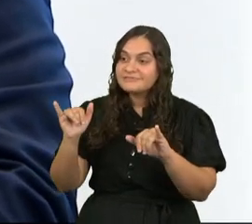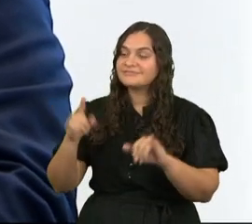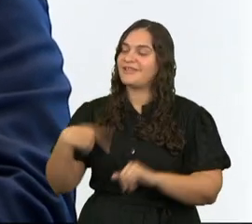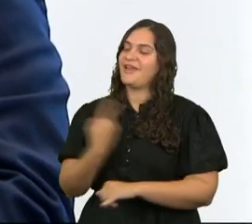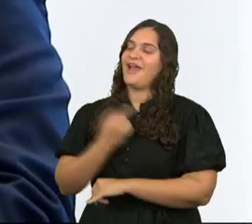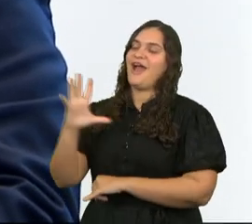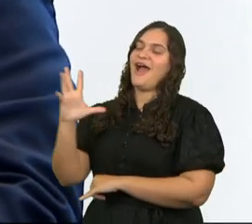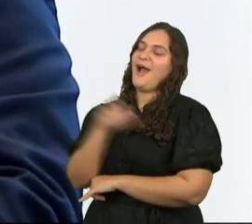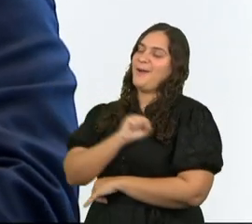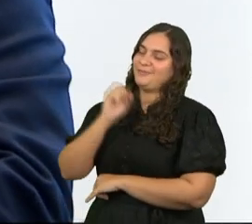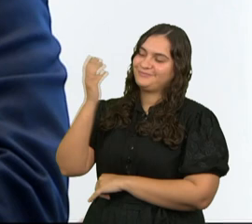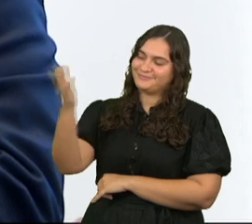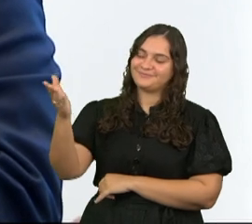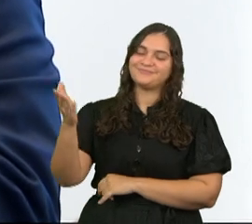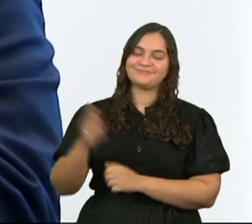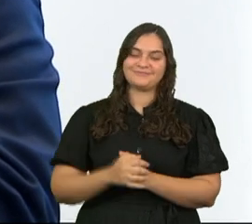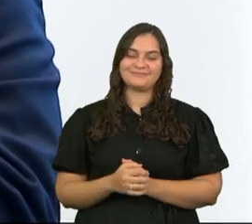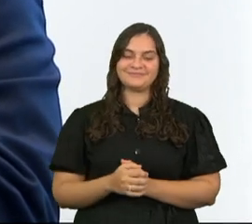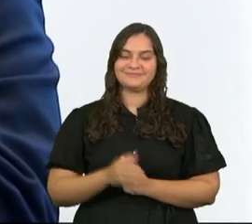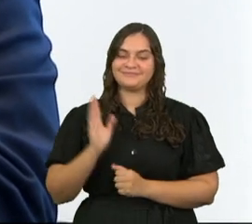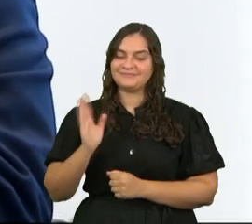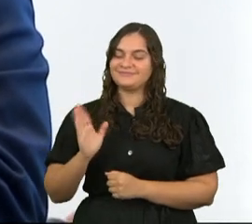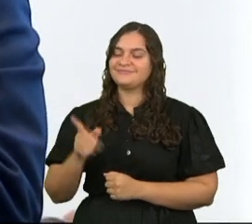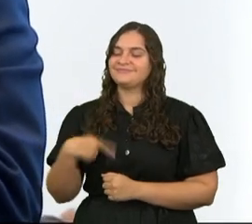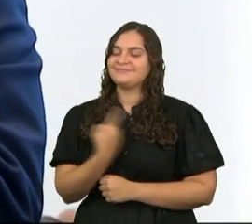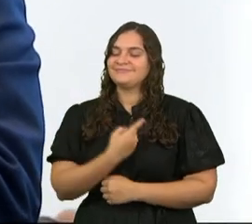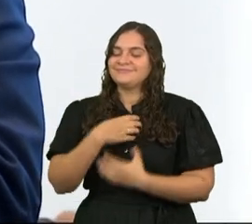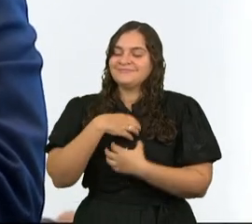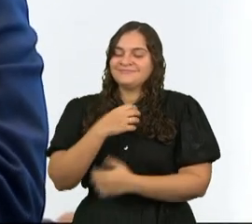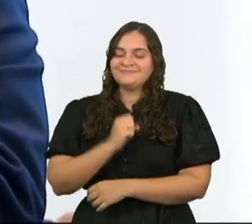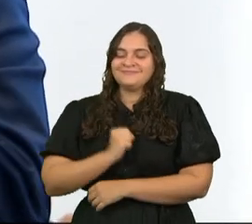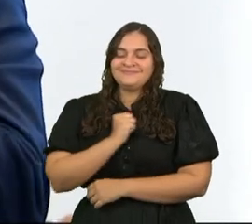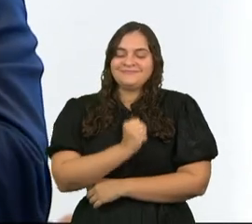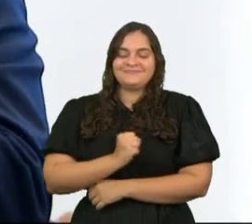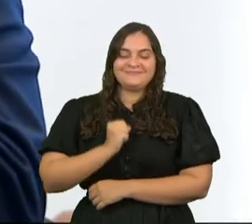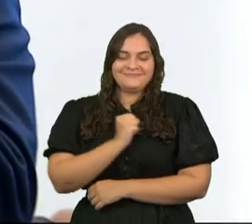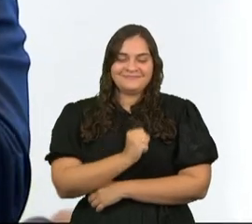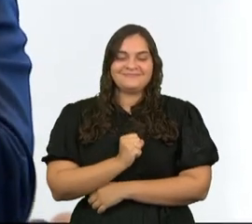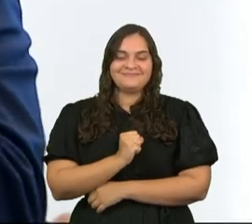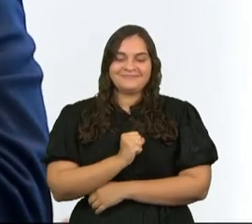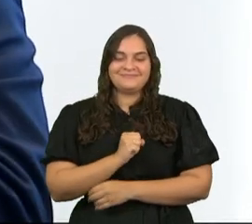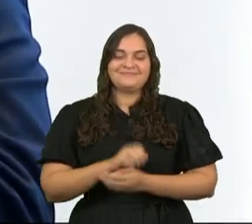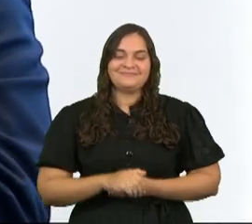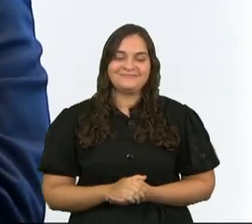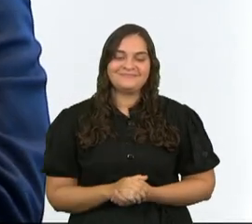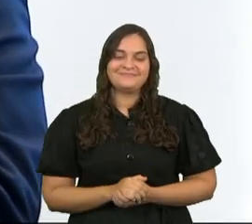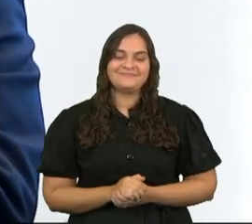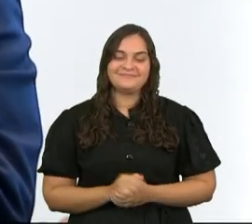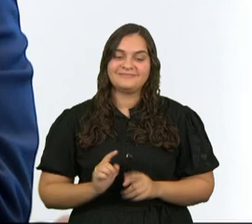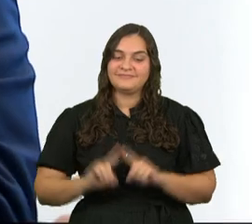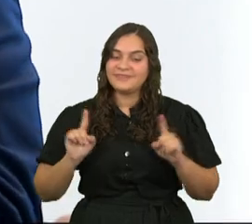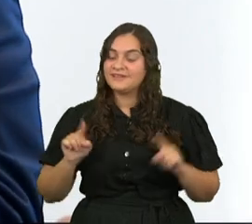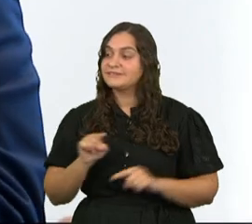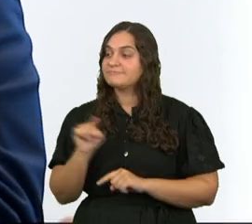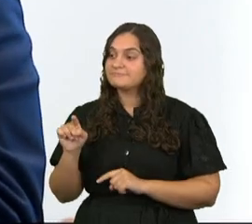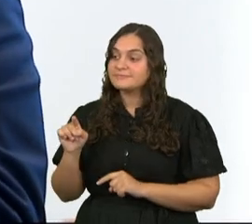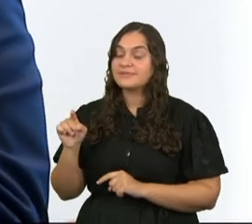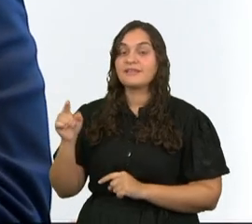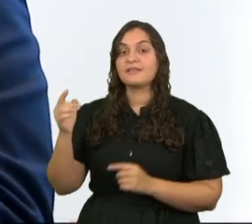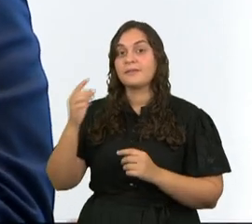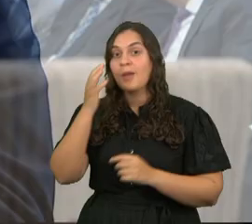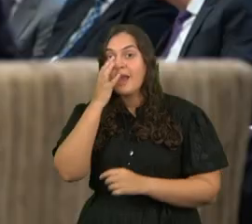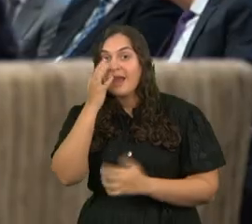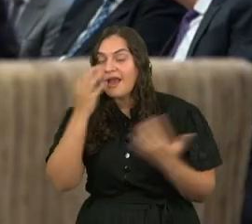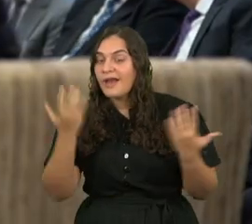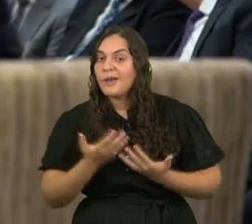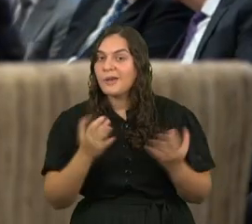em Cristo Jesús e já los extraño también. Mas eles estão assistindo-nos agora. Mas,